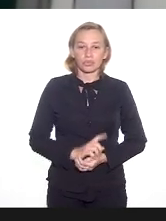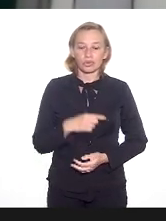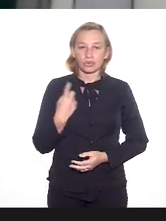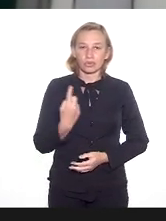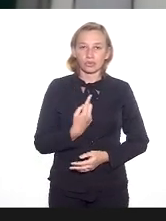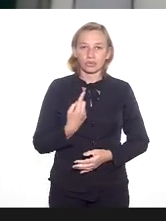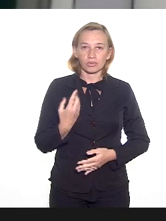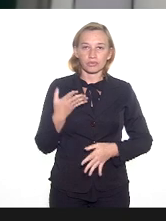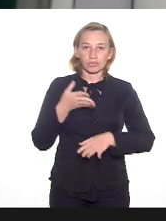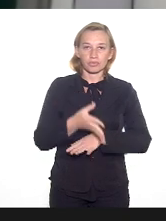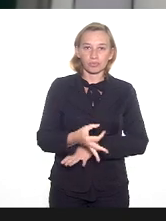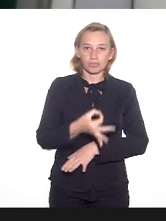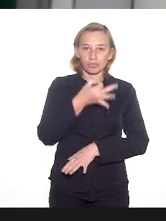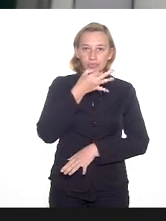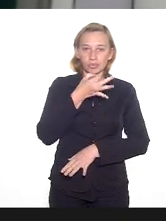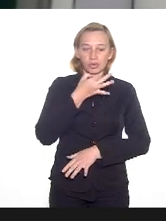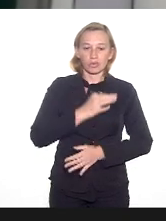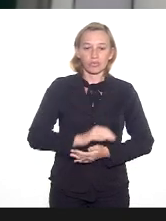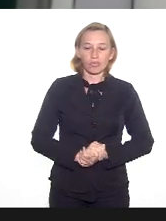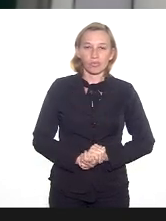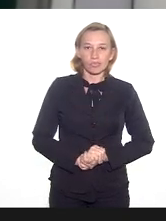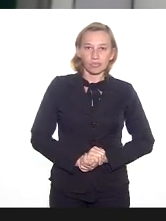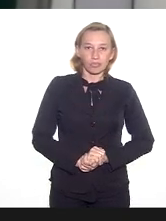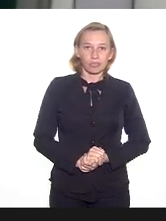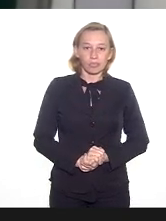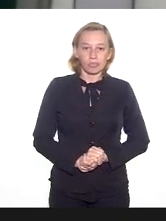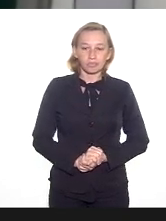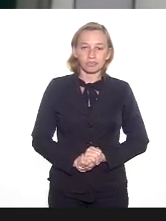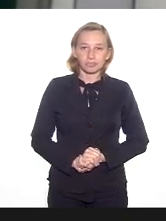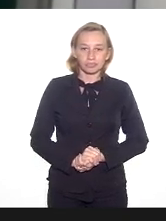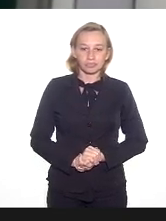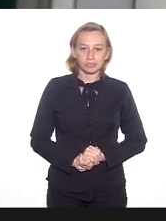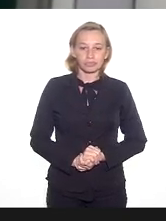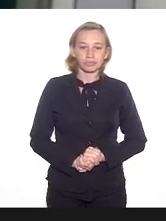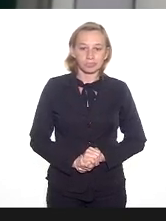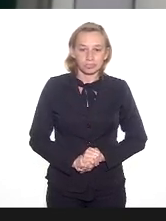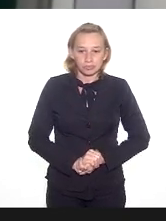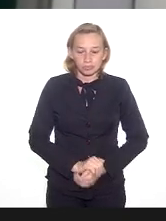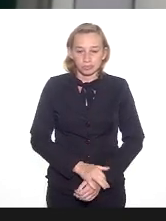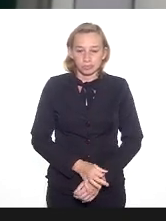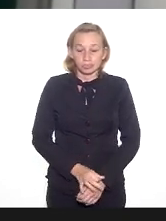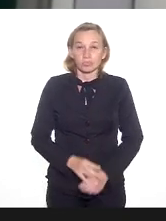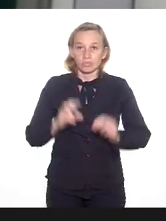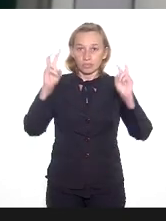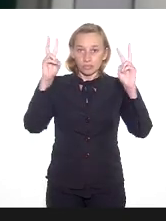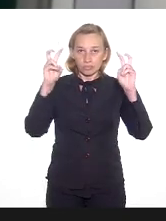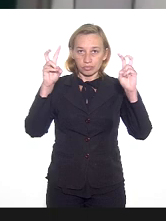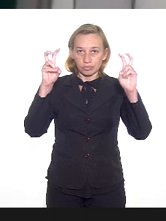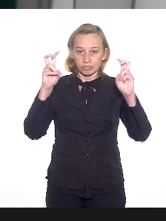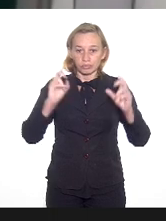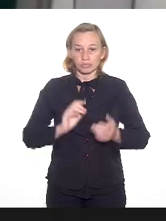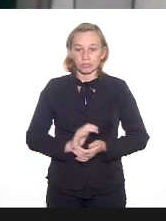chegamos. Eu considero que nós estamos tratando de um tema da maior